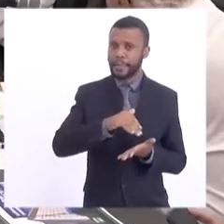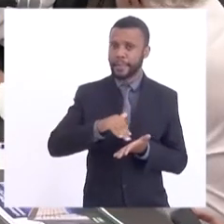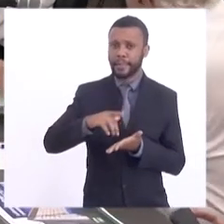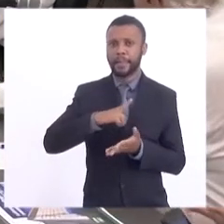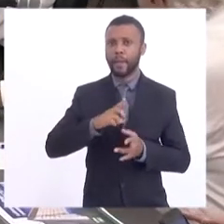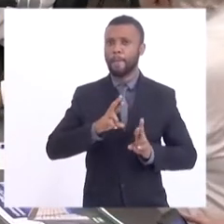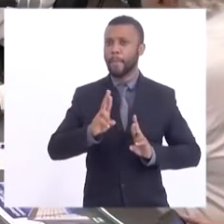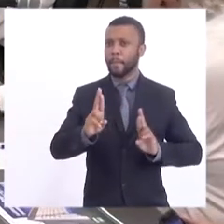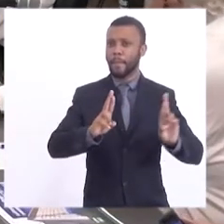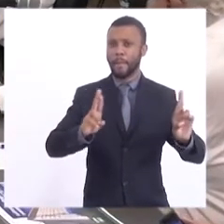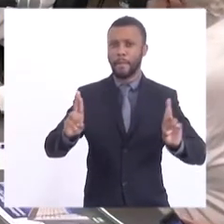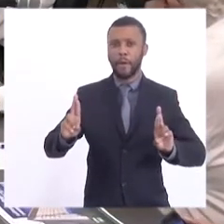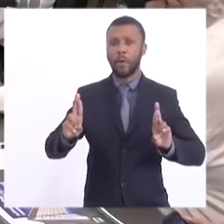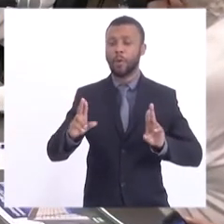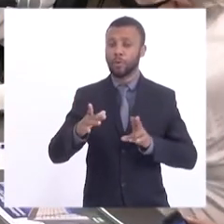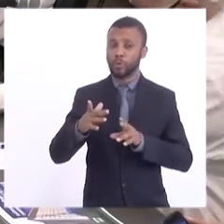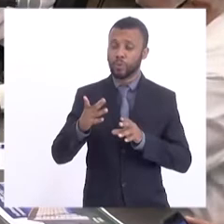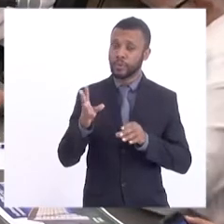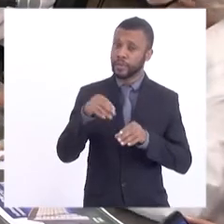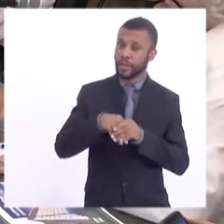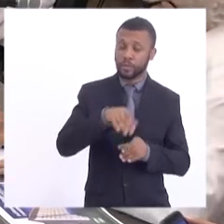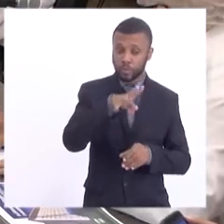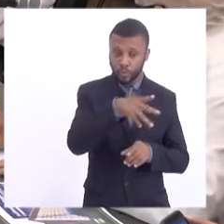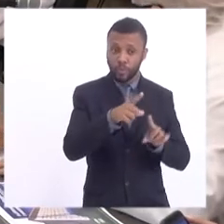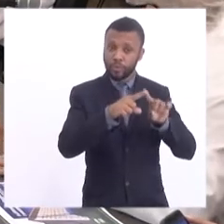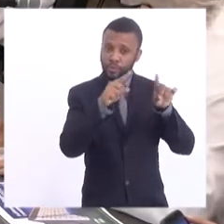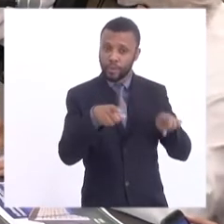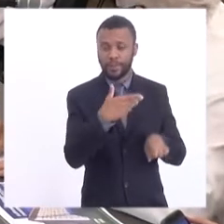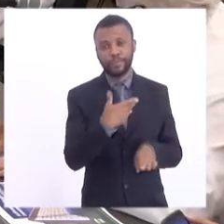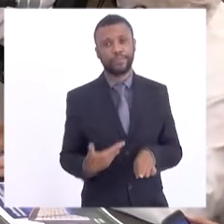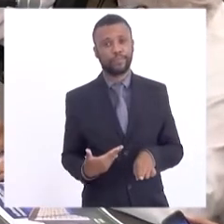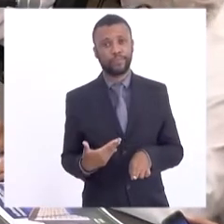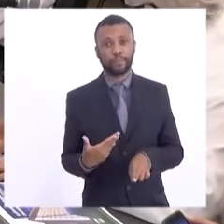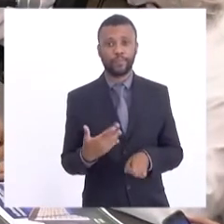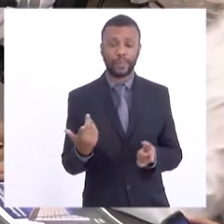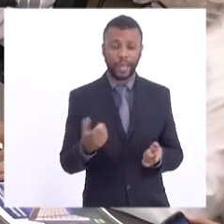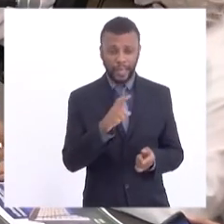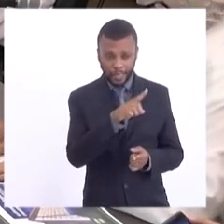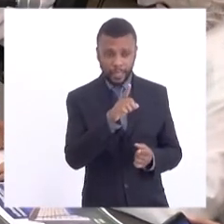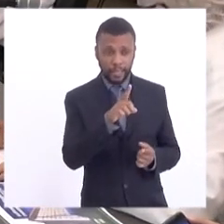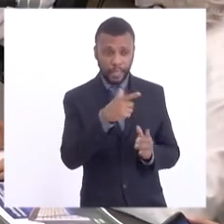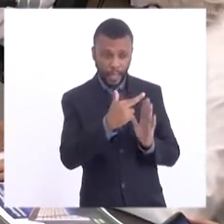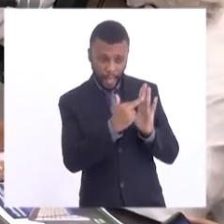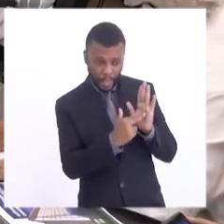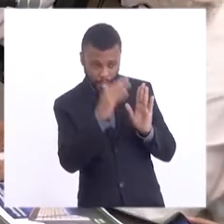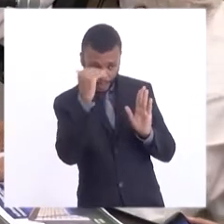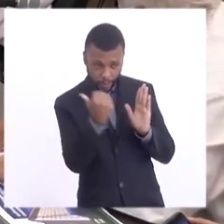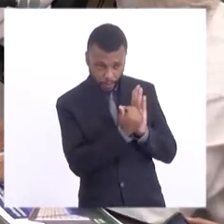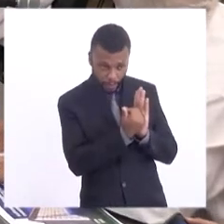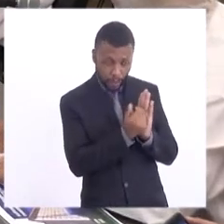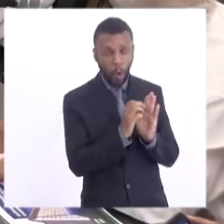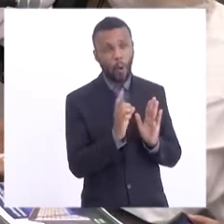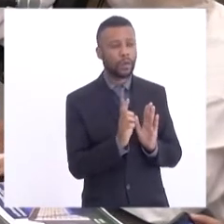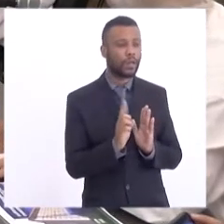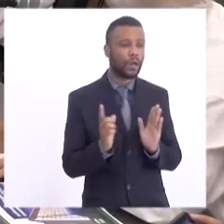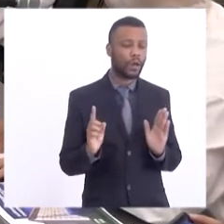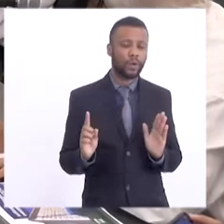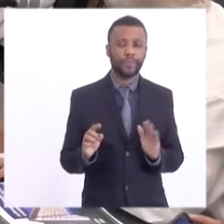né oriundo dos quadros da procuradoria-geral do estado Essa é a lógica da Controladoria ou não a